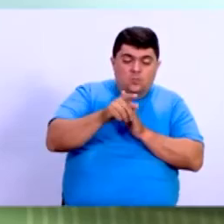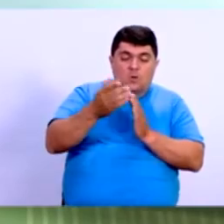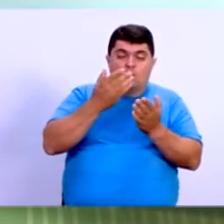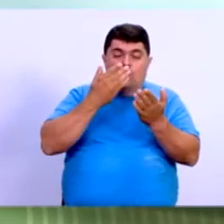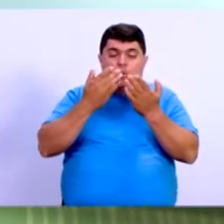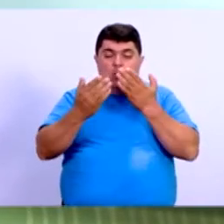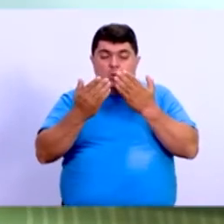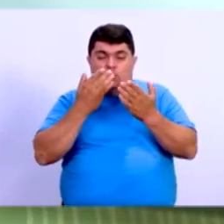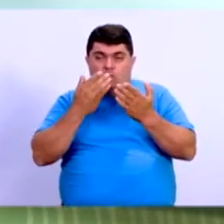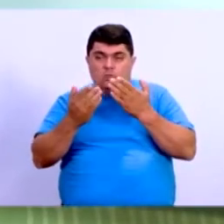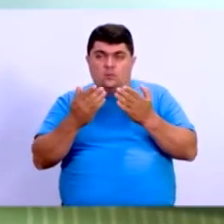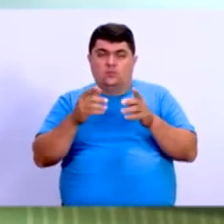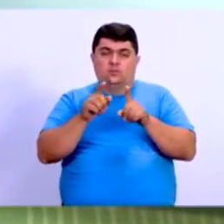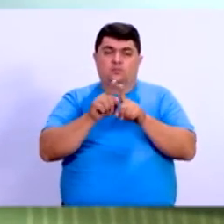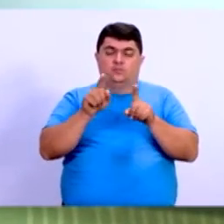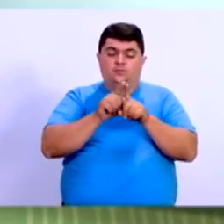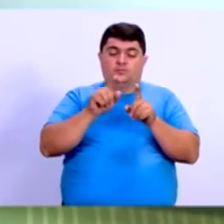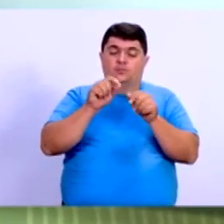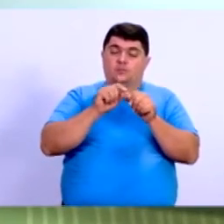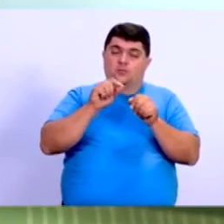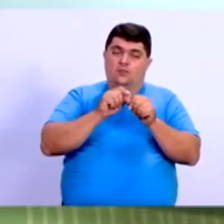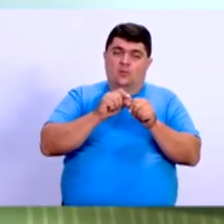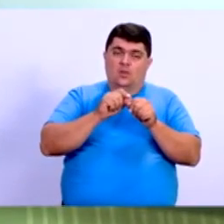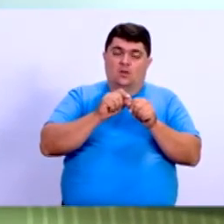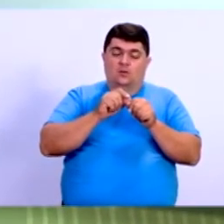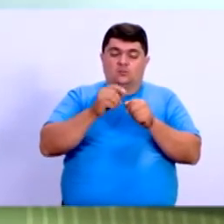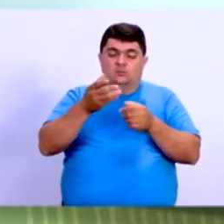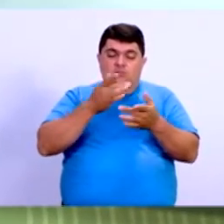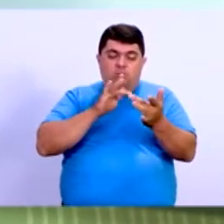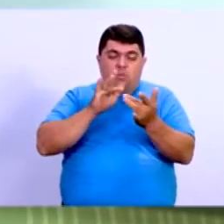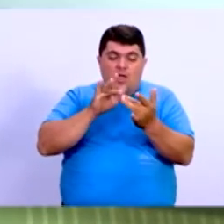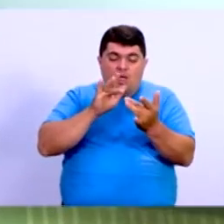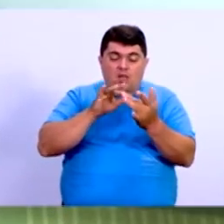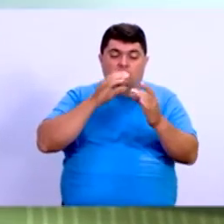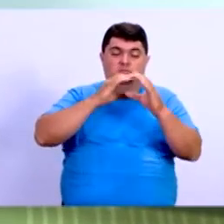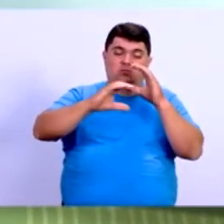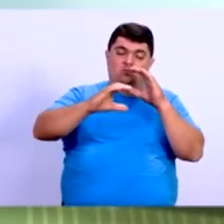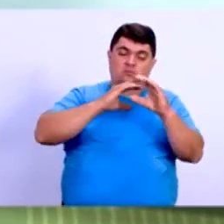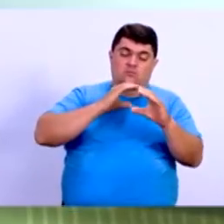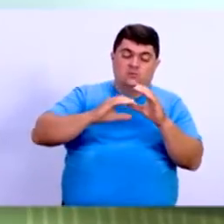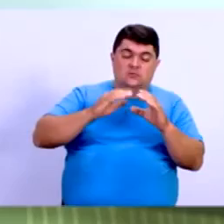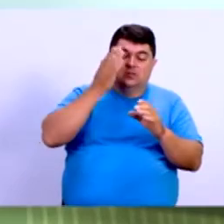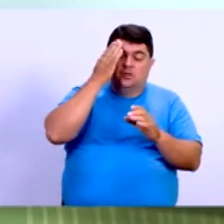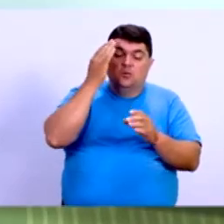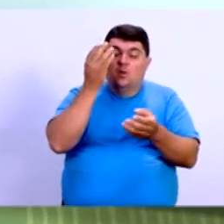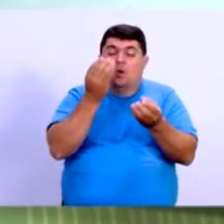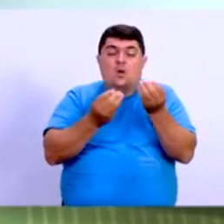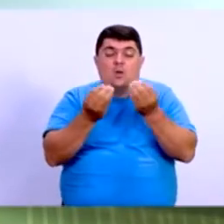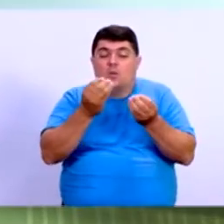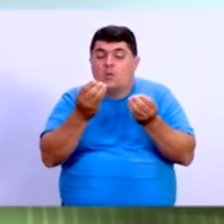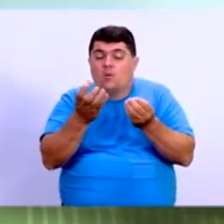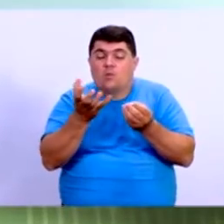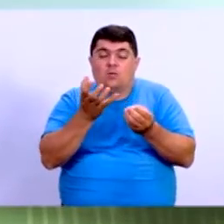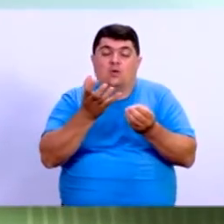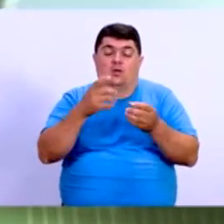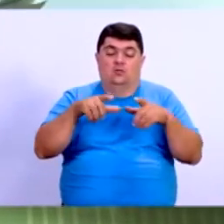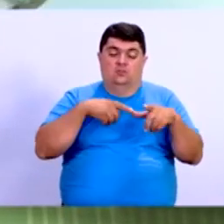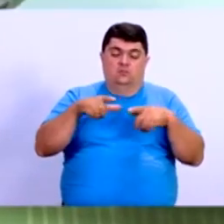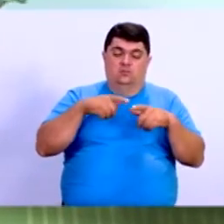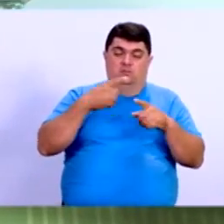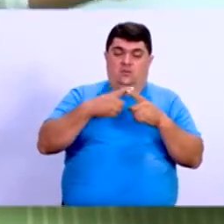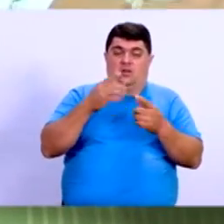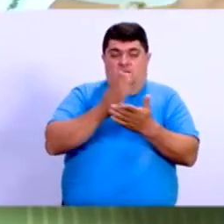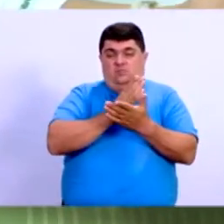esses usuários e fazer essa interação, verificar o que eles querem, como eles querem fazer, porque às vezes eles fazem